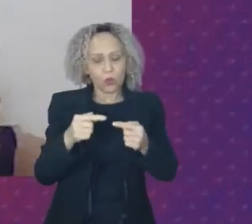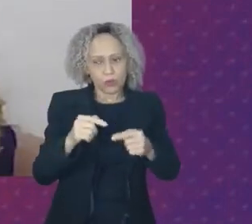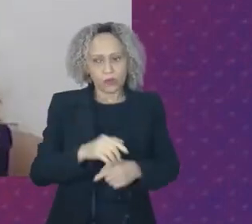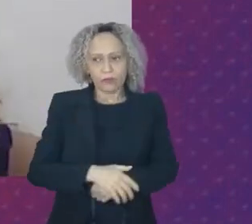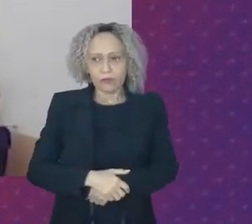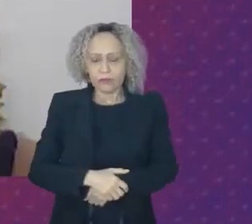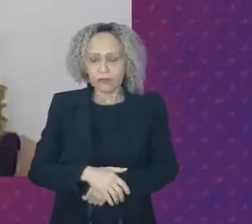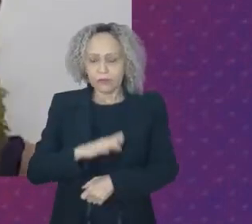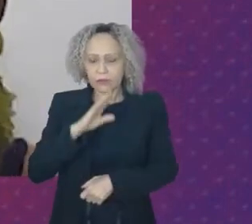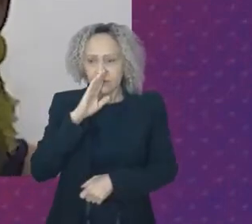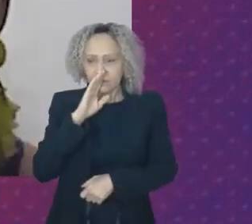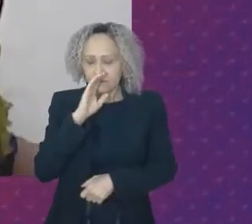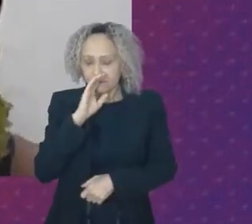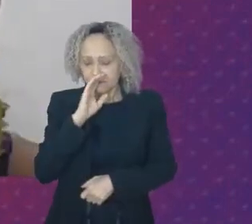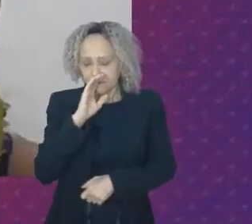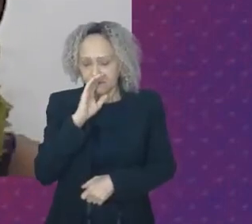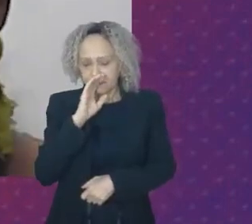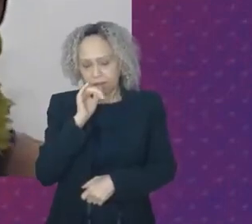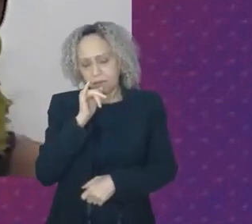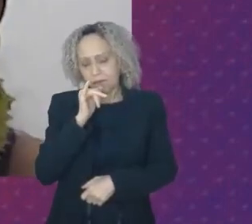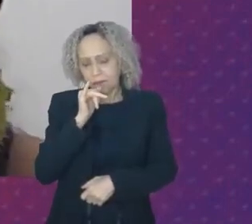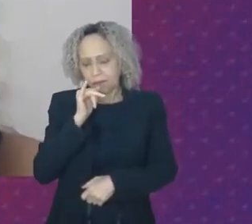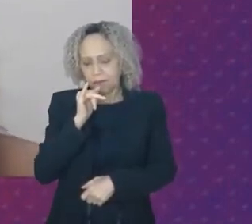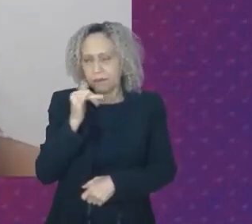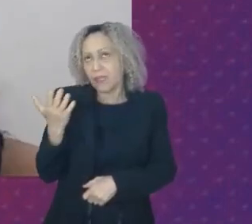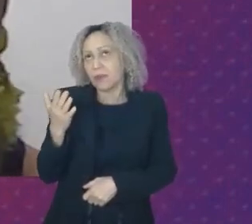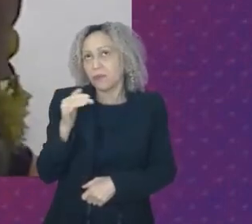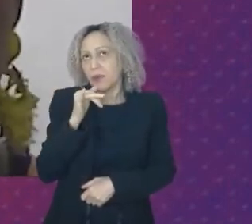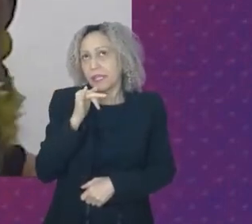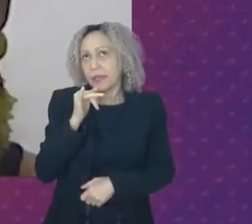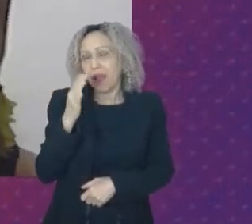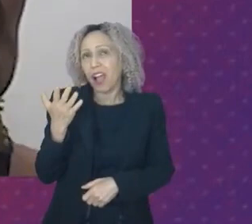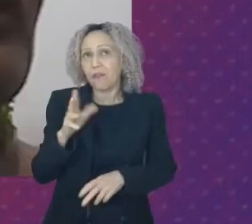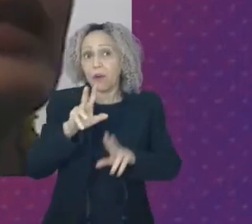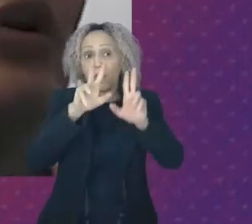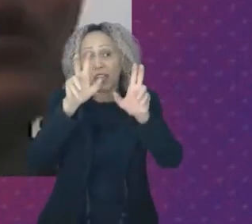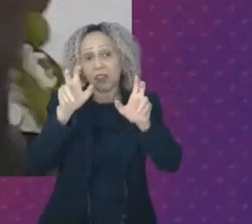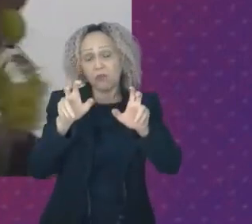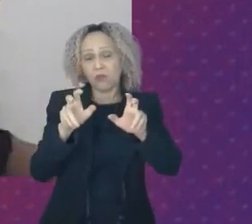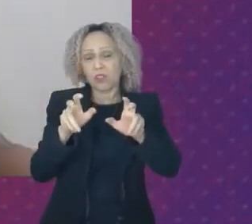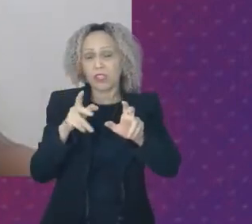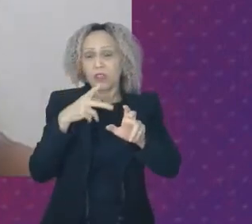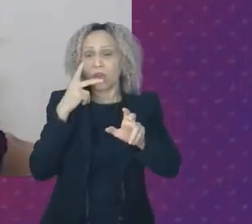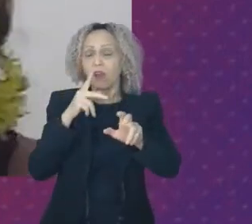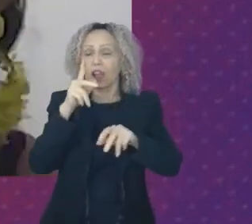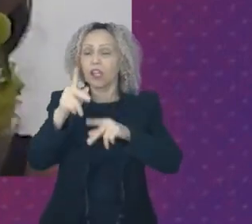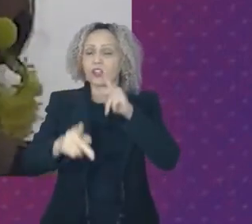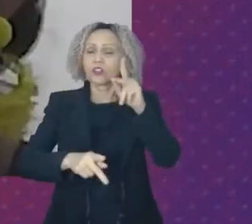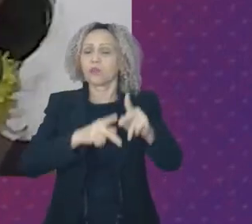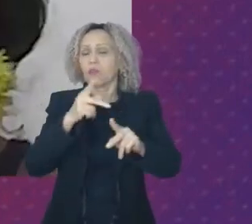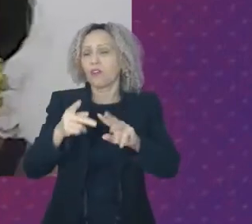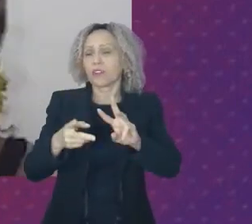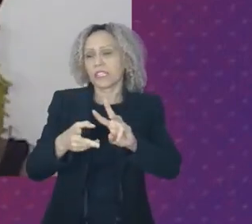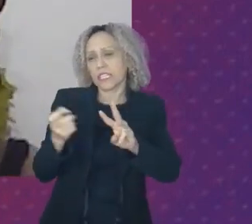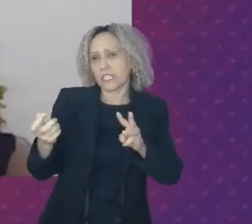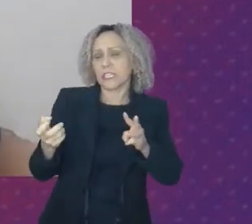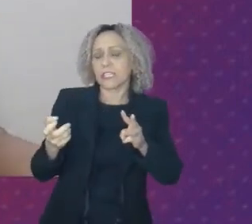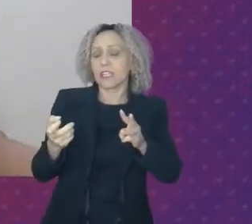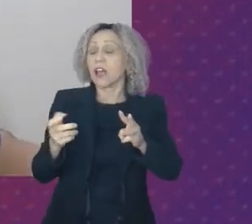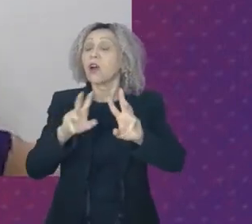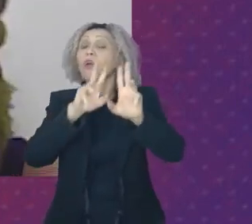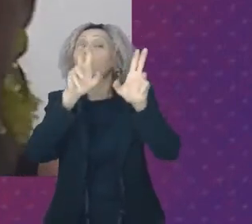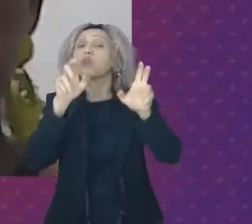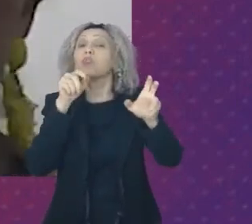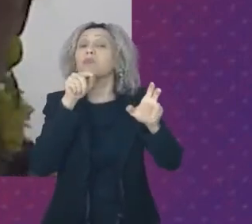sobre o Dia dos Povos Indígenas. Mas como é que a gente vai fazer essa abordagem? A gente faz recorte de gênero, a gente vai falar sobre o